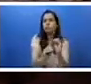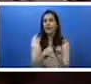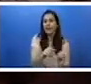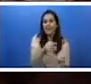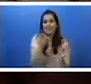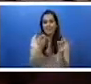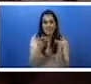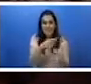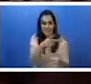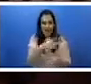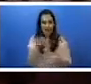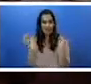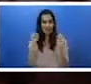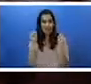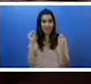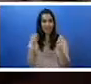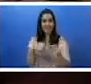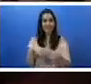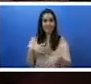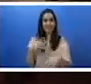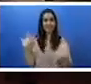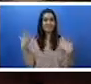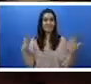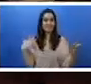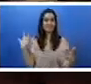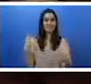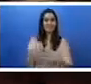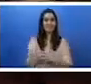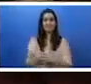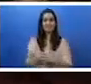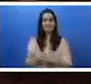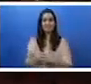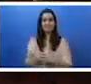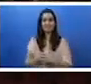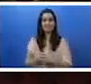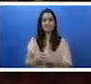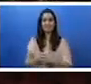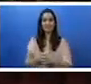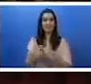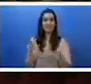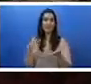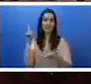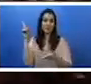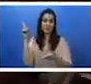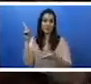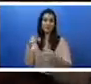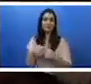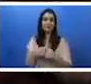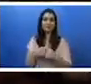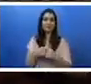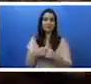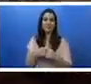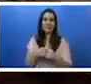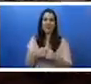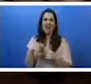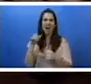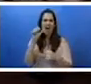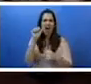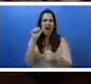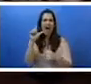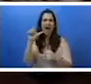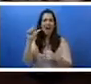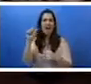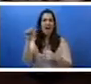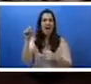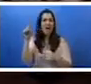vocês adorariam andar no Batmóvel, até eu. E agora? O Aladim. Qual é o meio